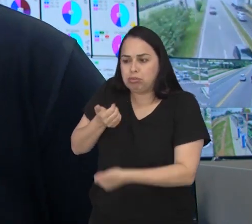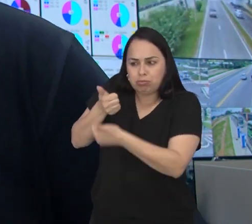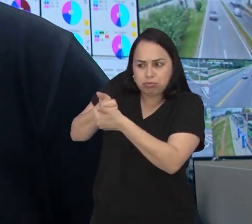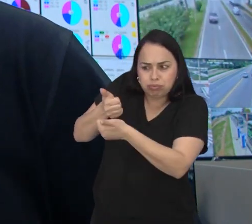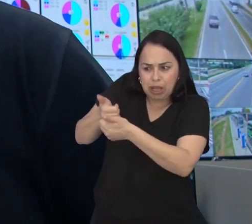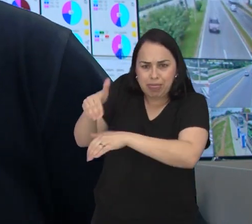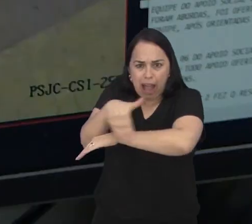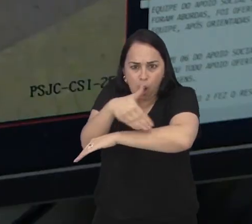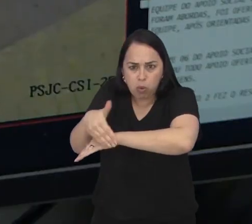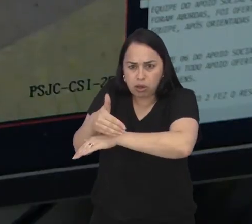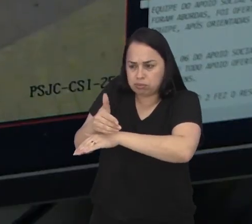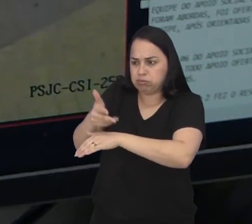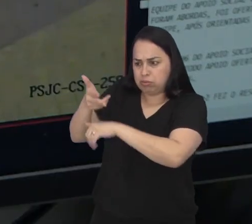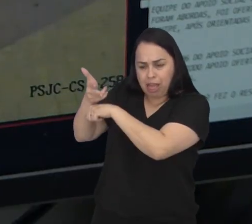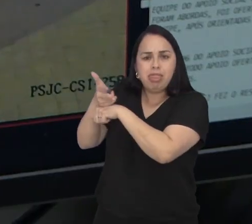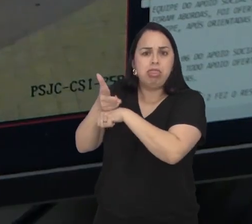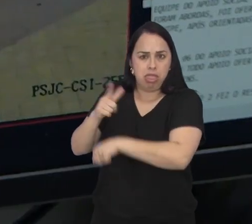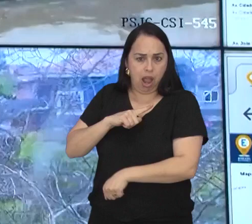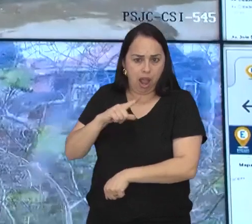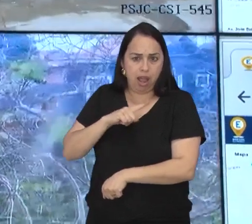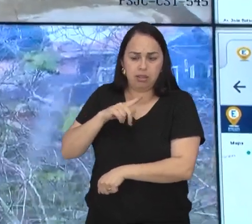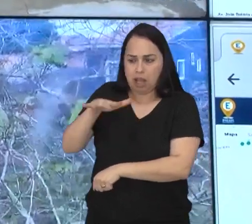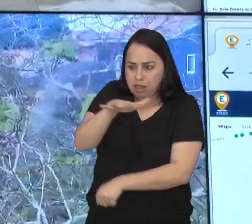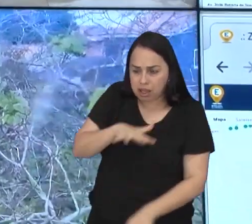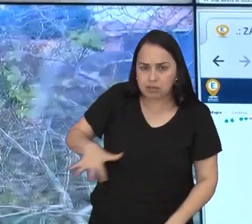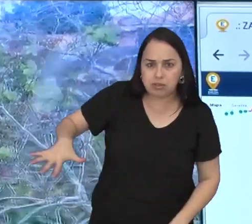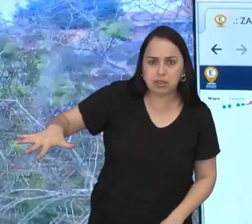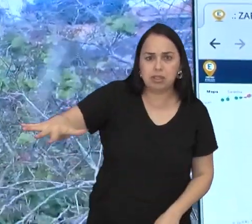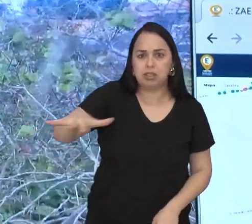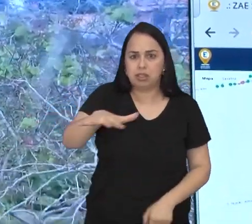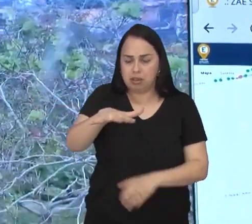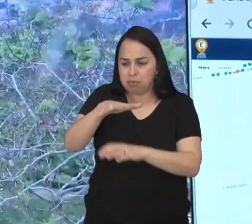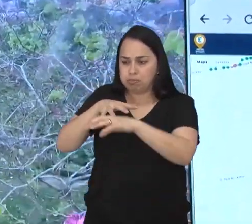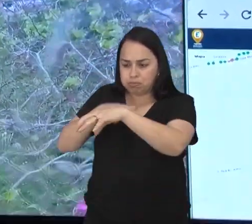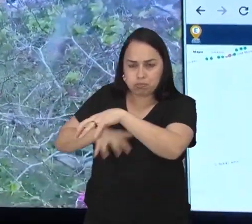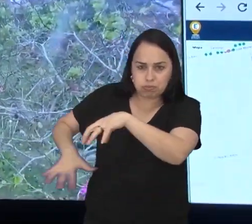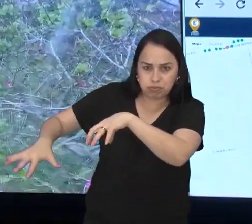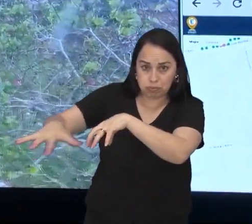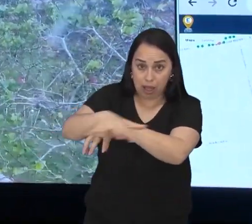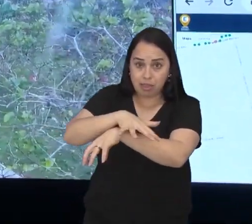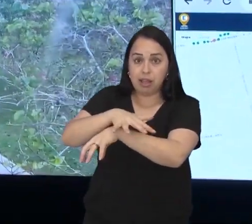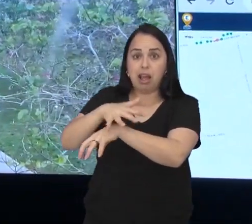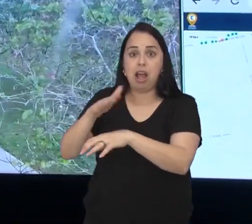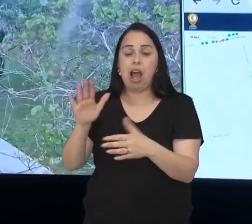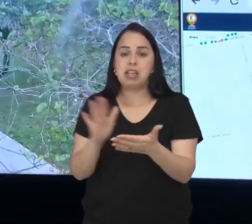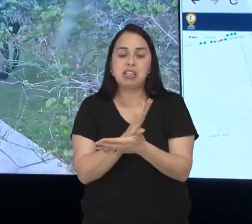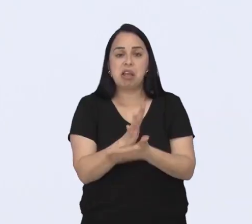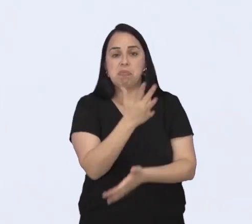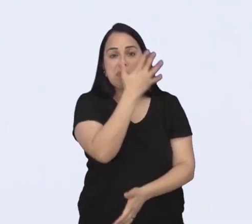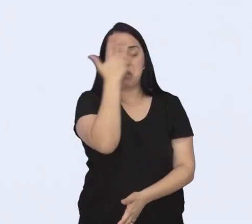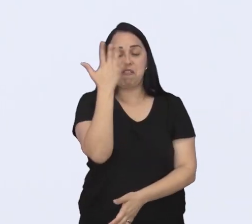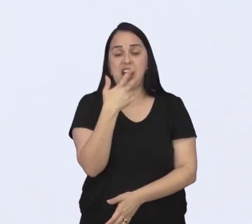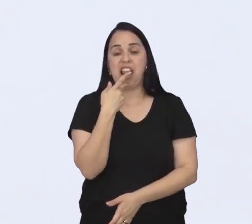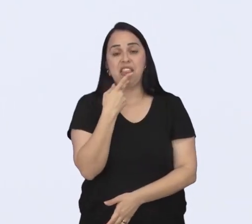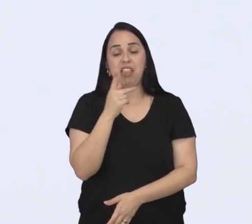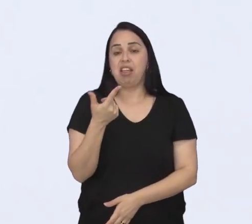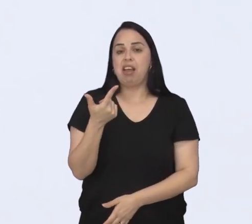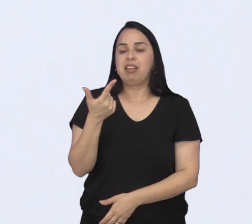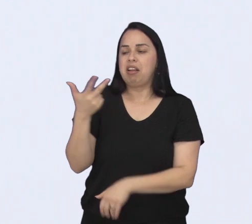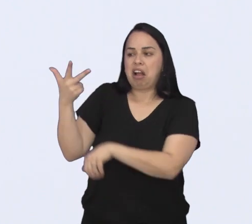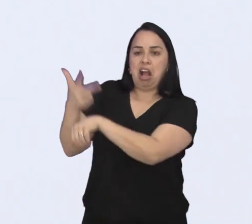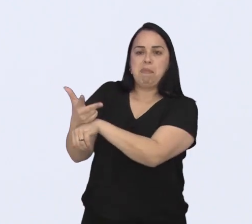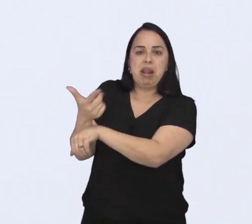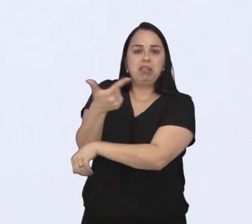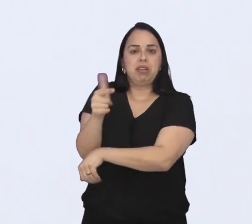frente deles também, nas ruas próximas. Então, toda a região, geralmente, ela é coberta. Muitas das vezes a pessoa fala assim, não tem uma câmera